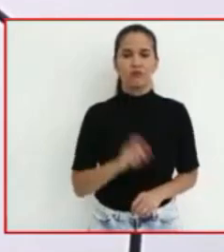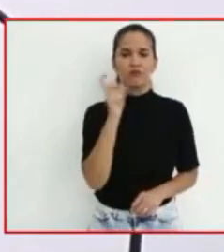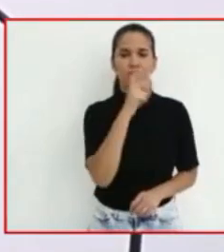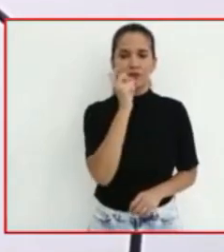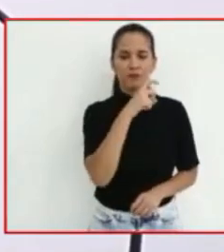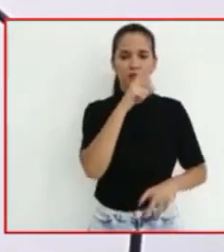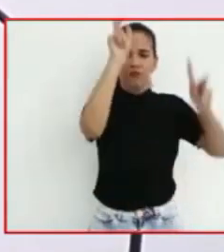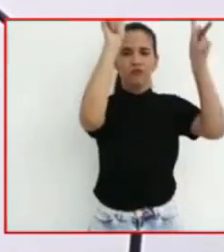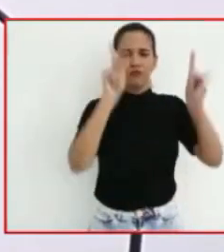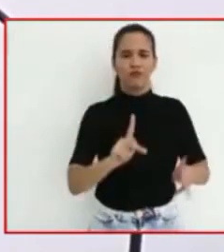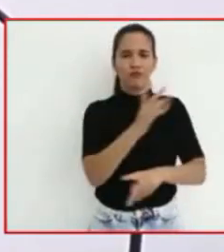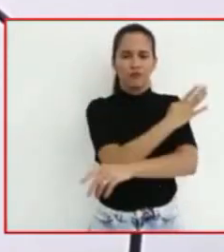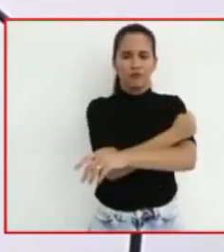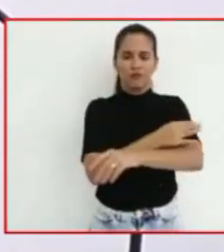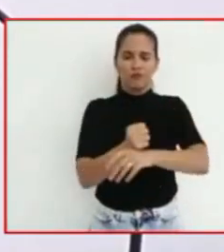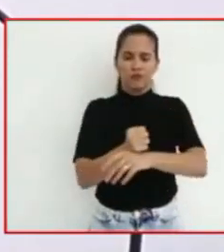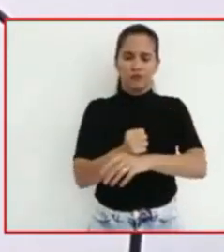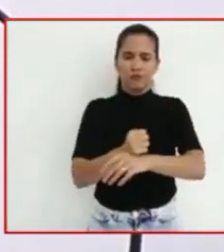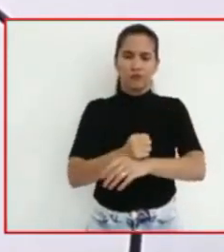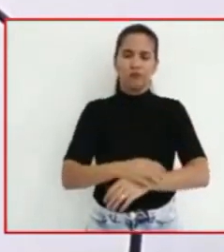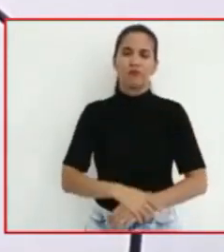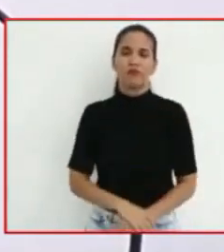Mentiu para o povo de Bataguaçu.